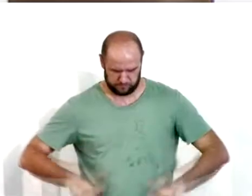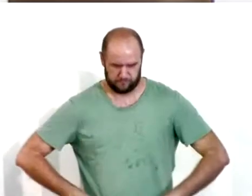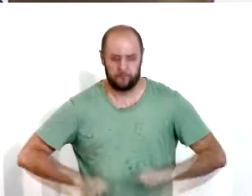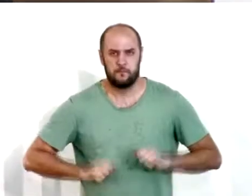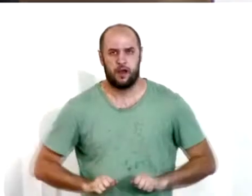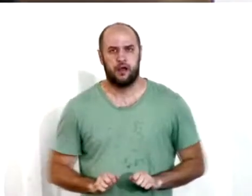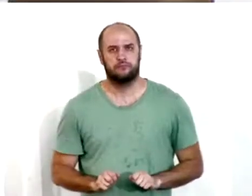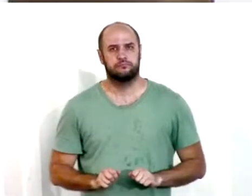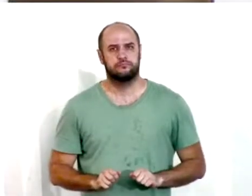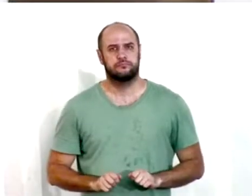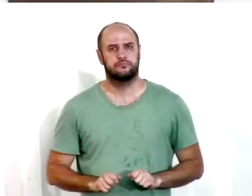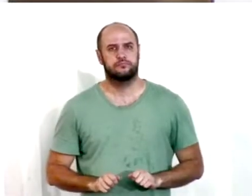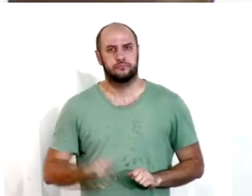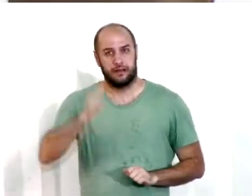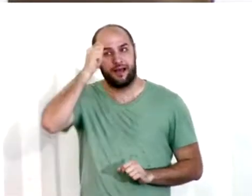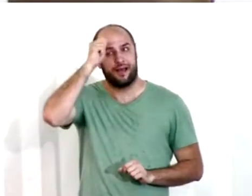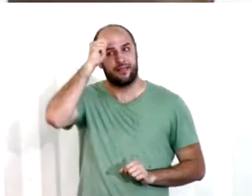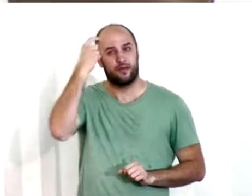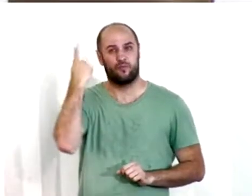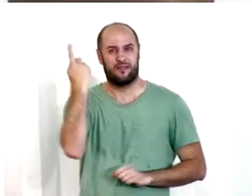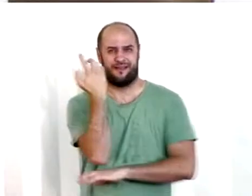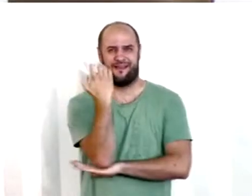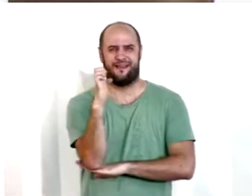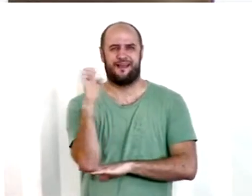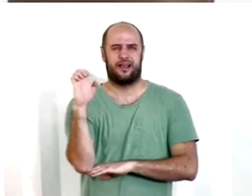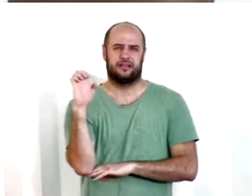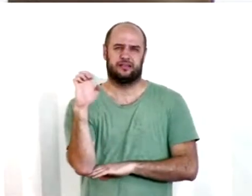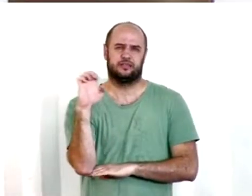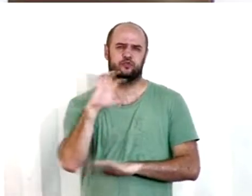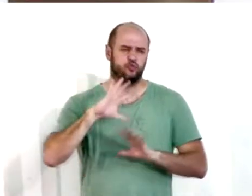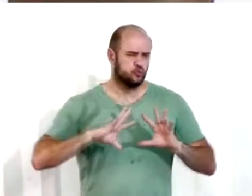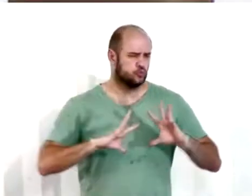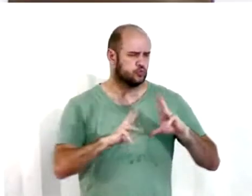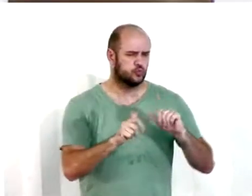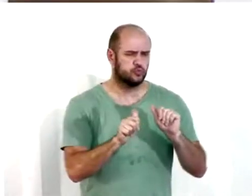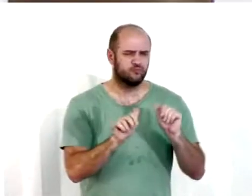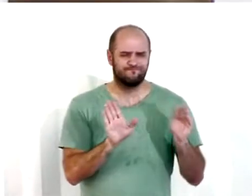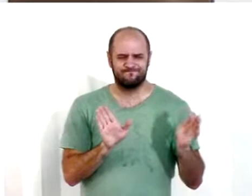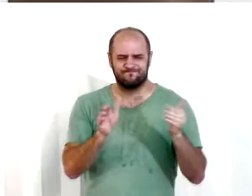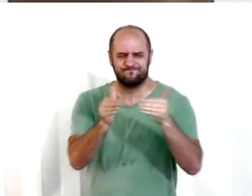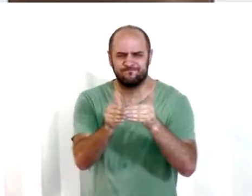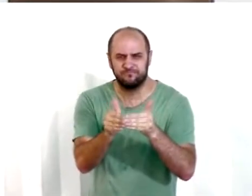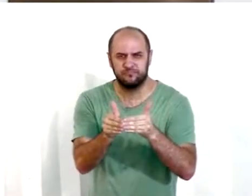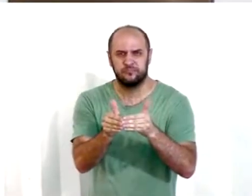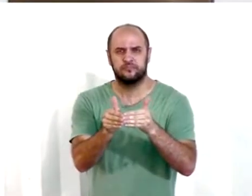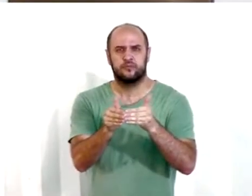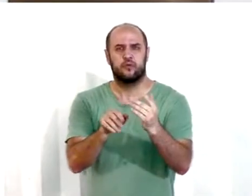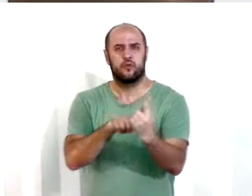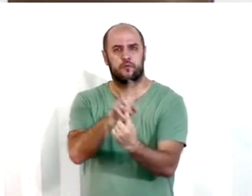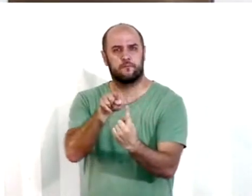era remir pecados. Ao vestir o homem e a mulher, ele